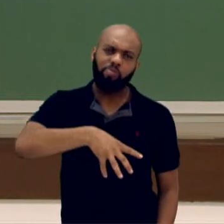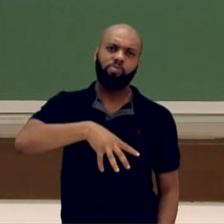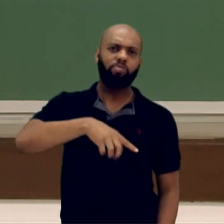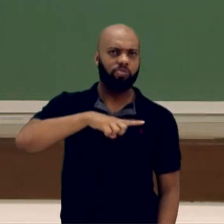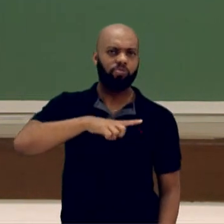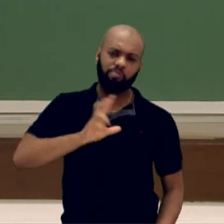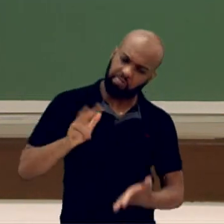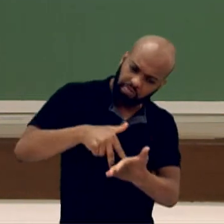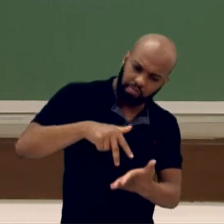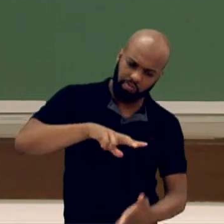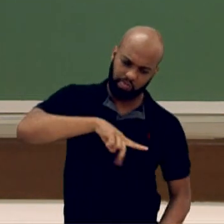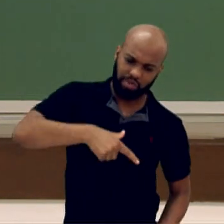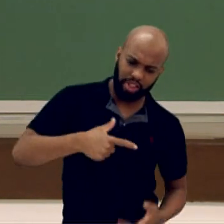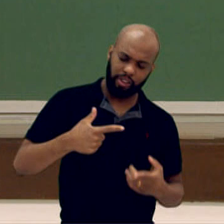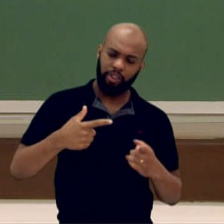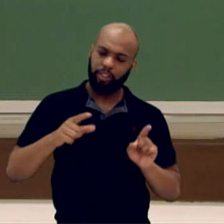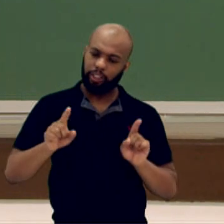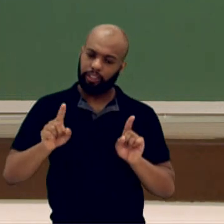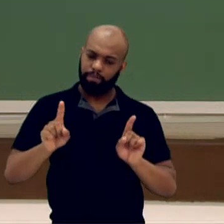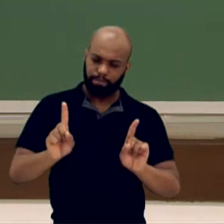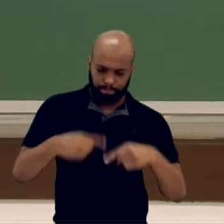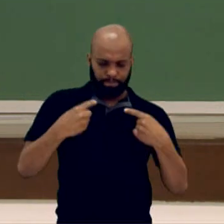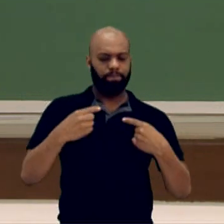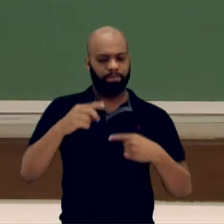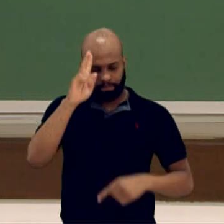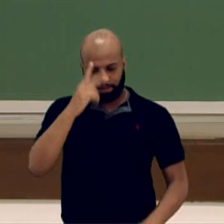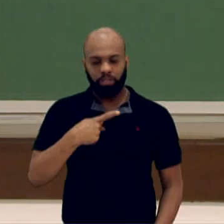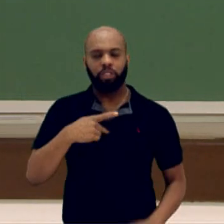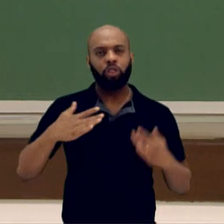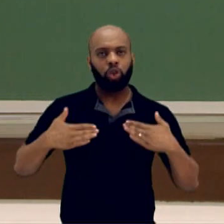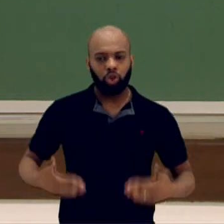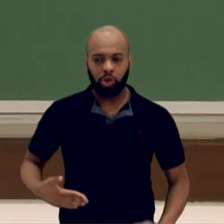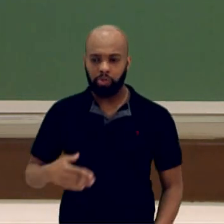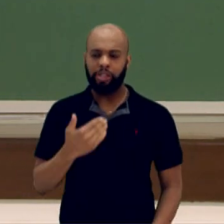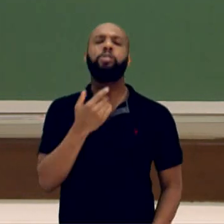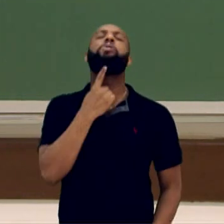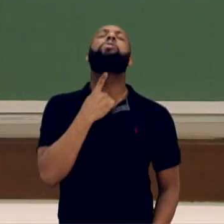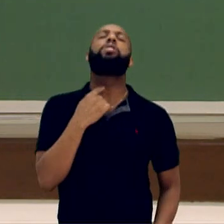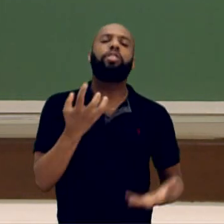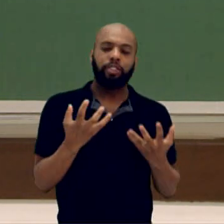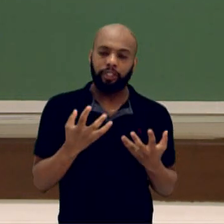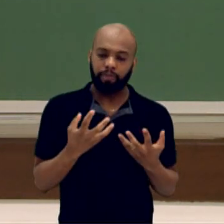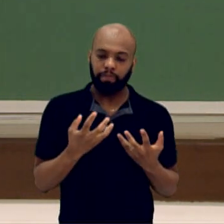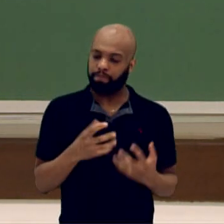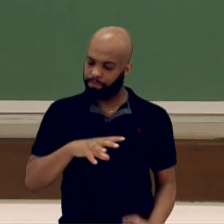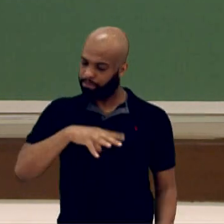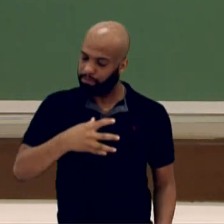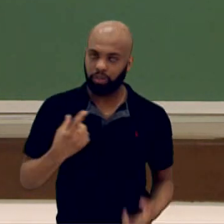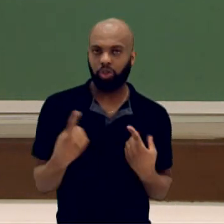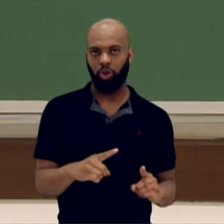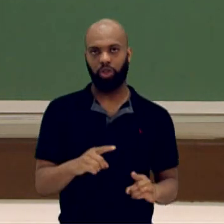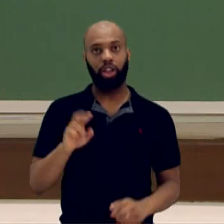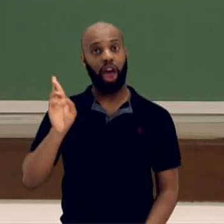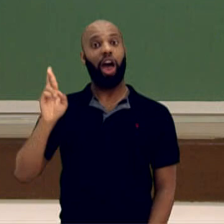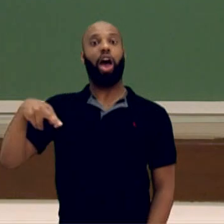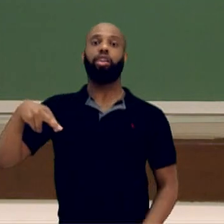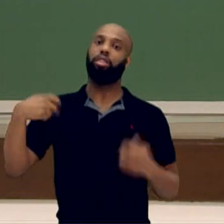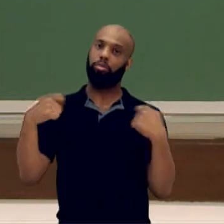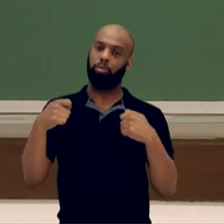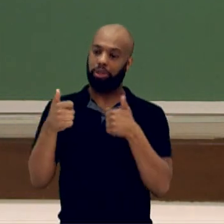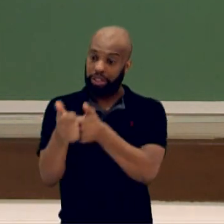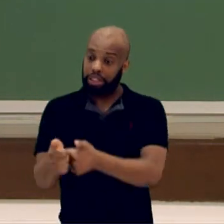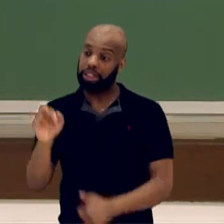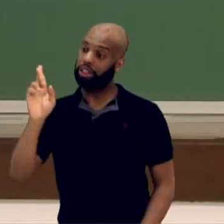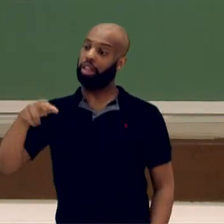audácia, né, de ir contra o que o seu corpo te pede, né, mas aquilo que a razão ordena, o que deve ser feito,